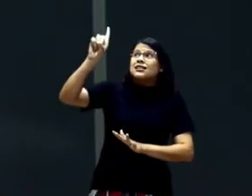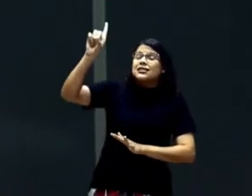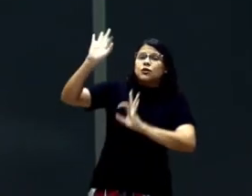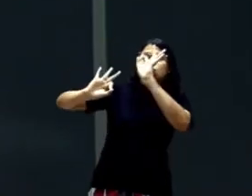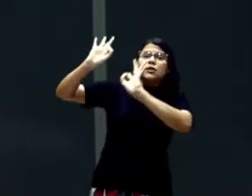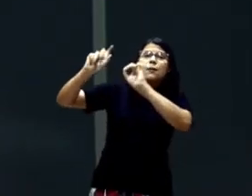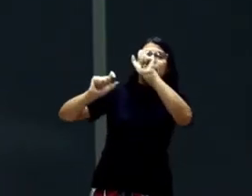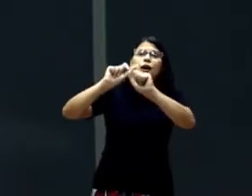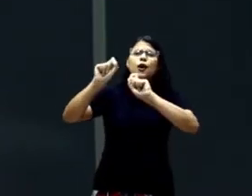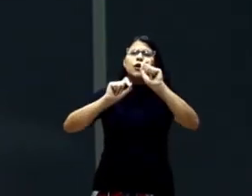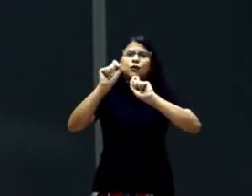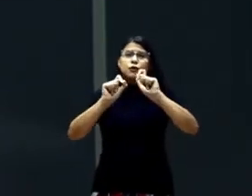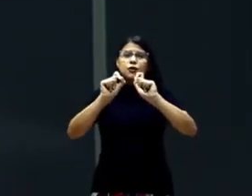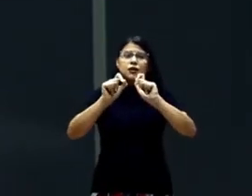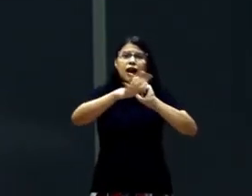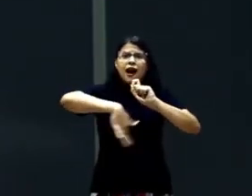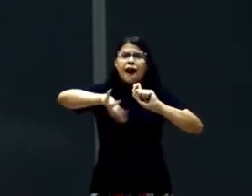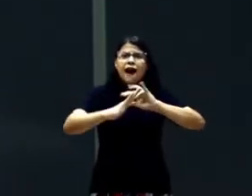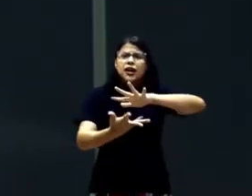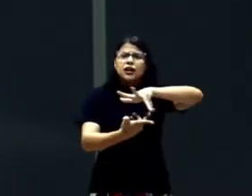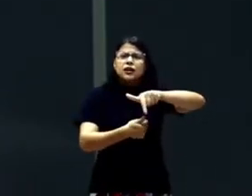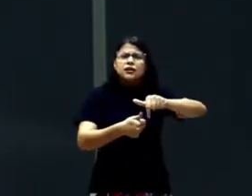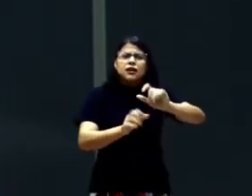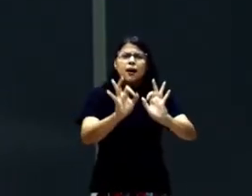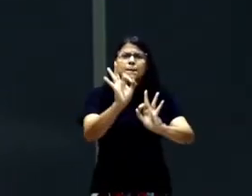aí, se tiveres dispostos a me ouvir,